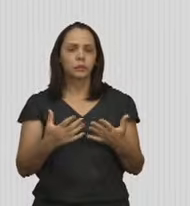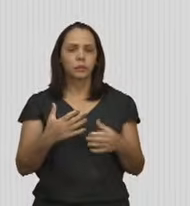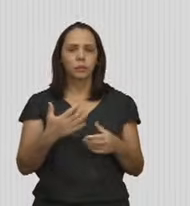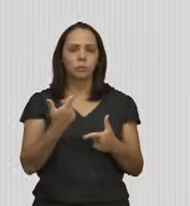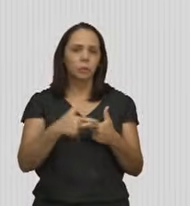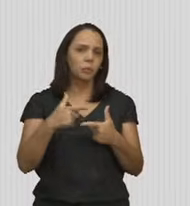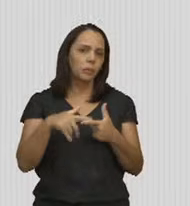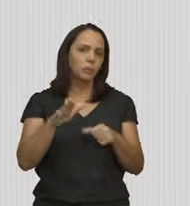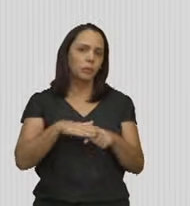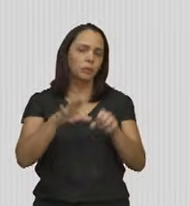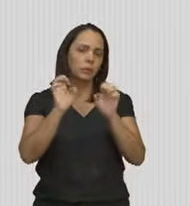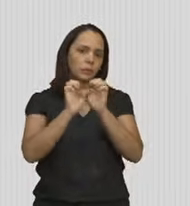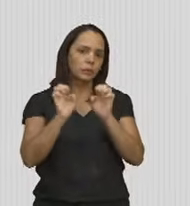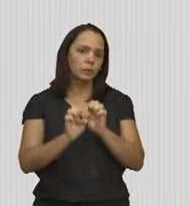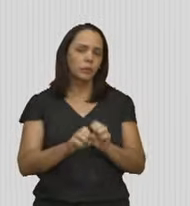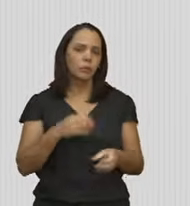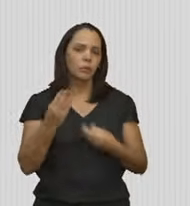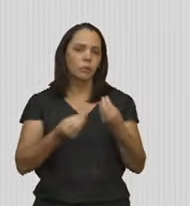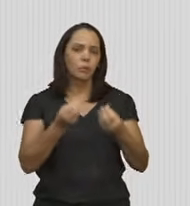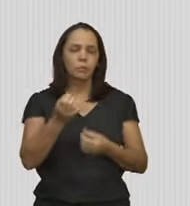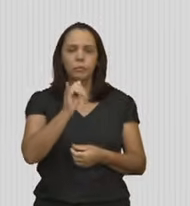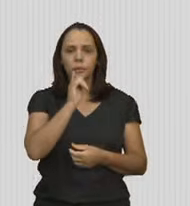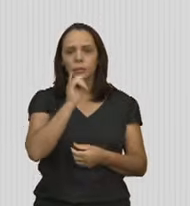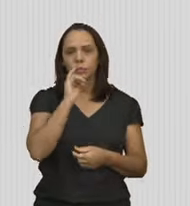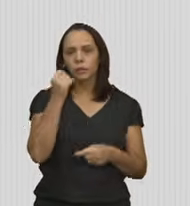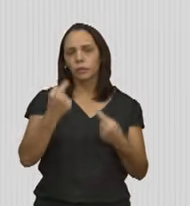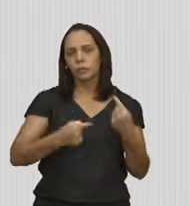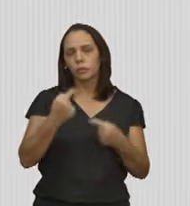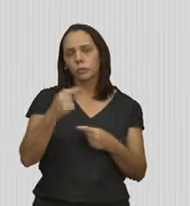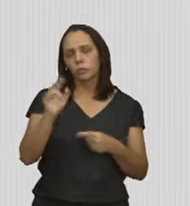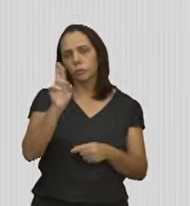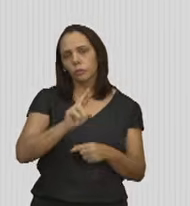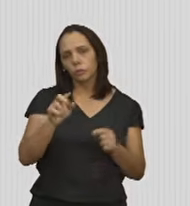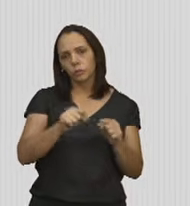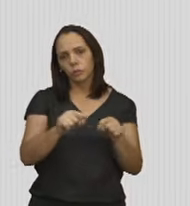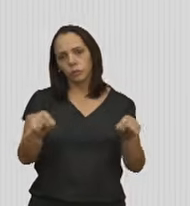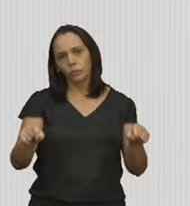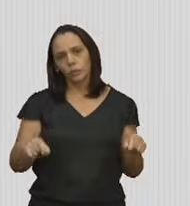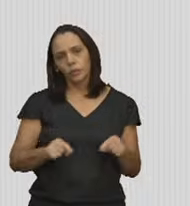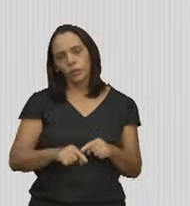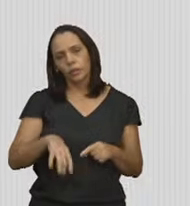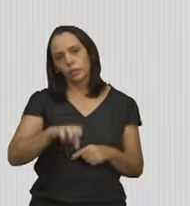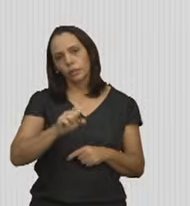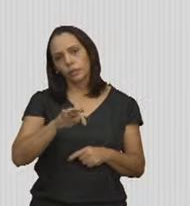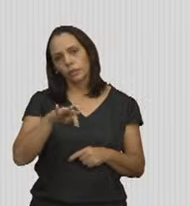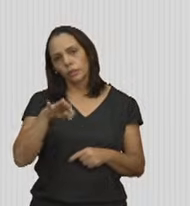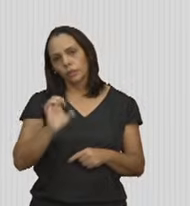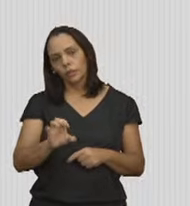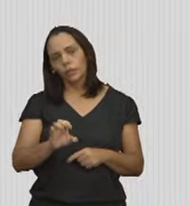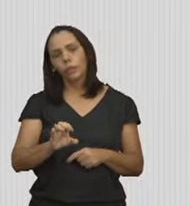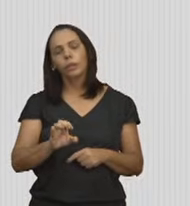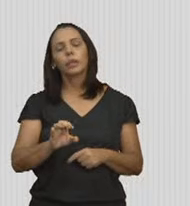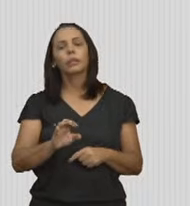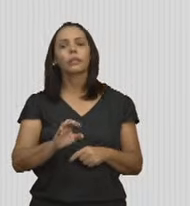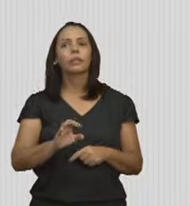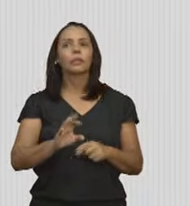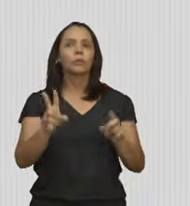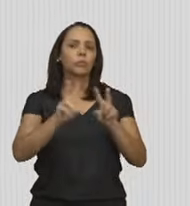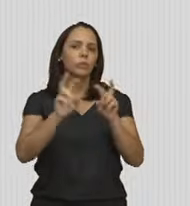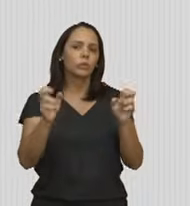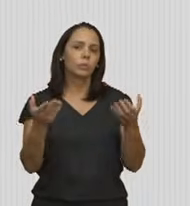estruturais, mais significativas, como, por exemplo, a discussão sobre o uso da área da ETEC, que foi um tema que a gente abordou essa